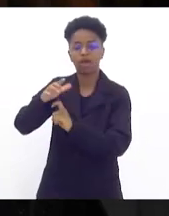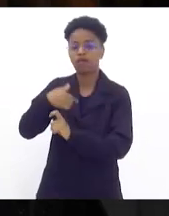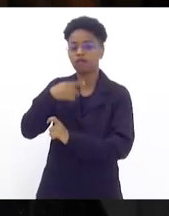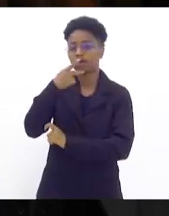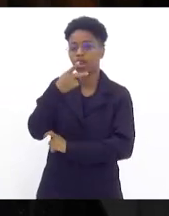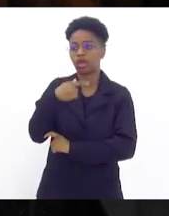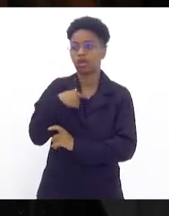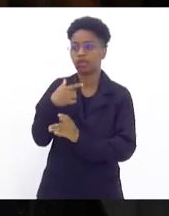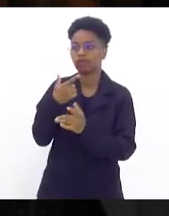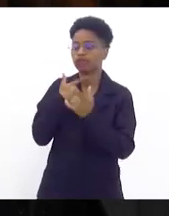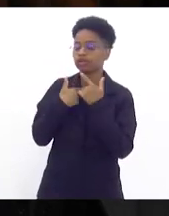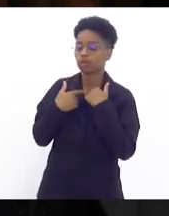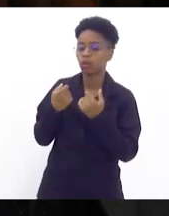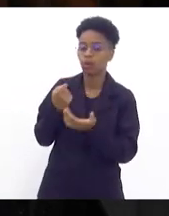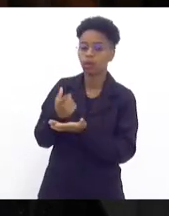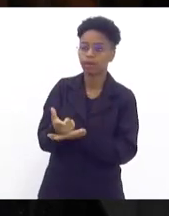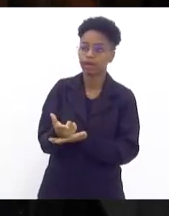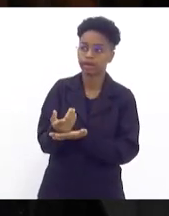comprar